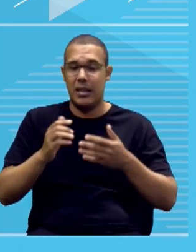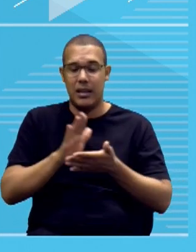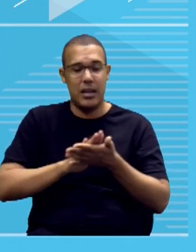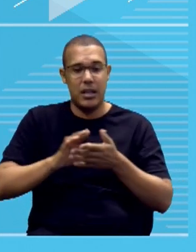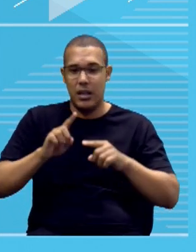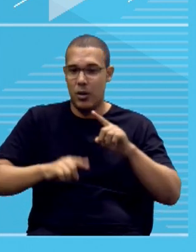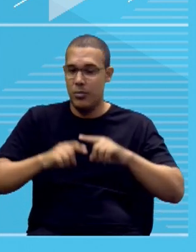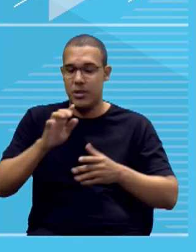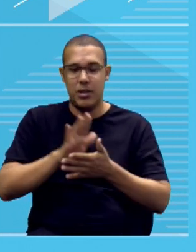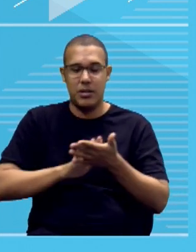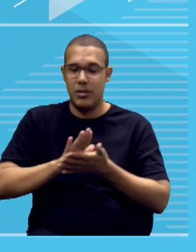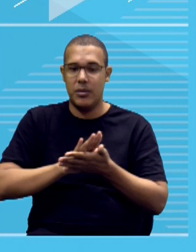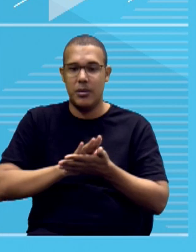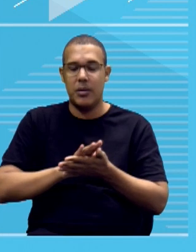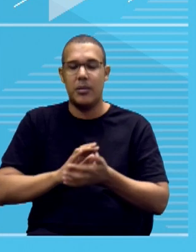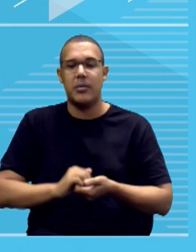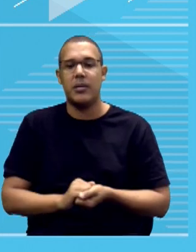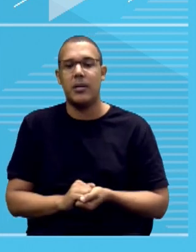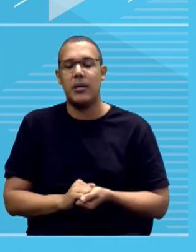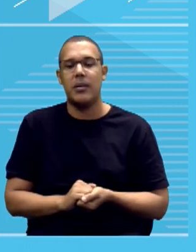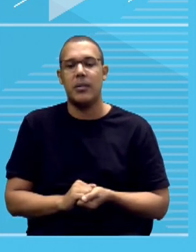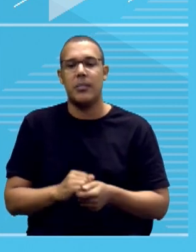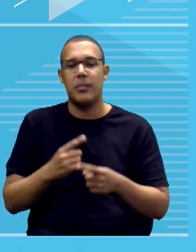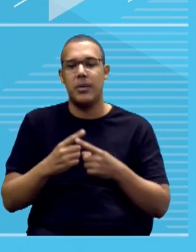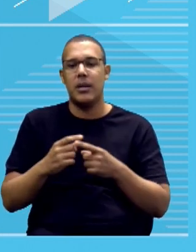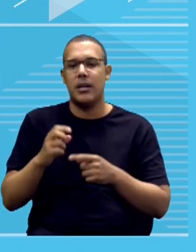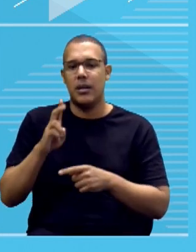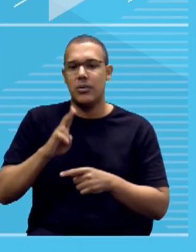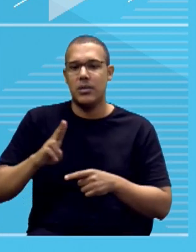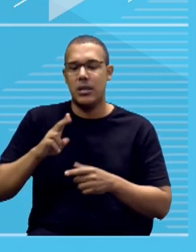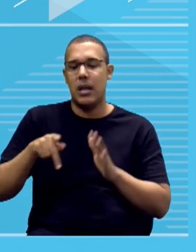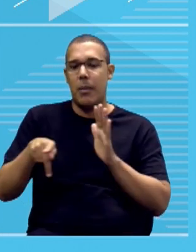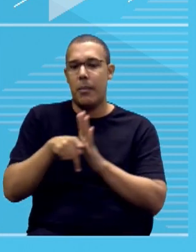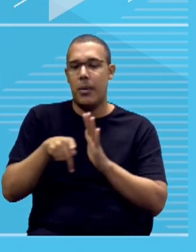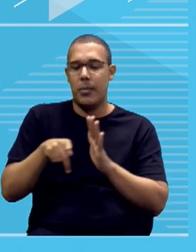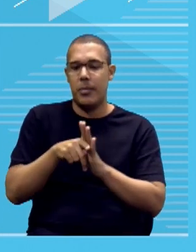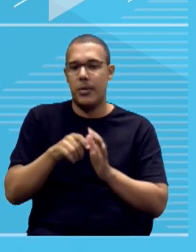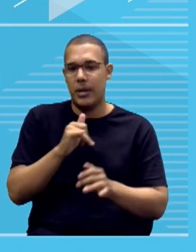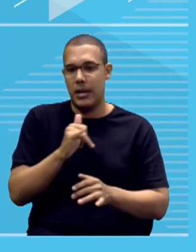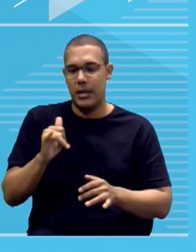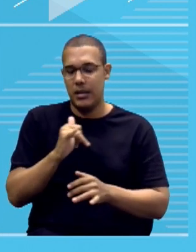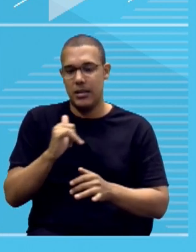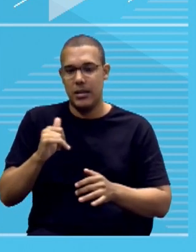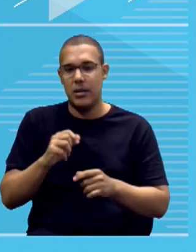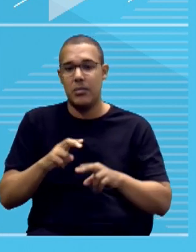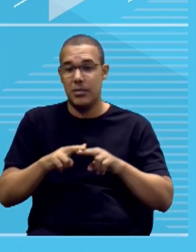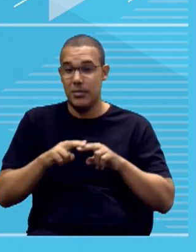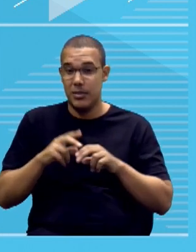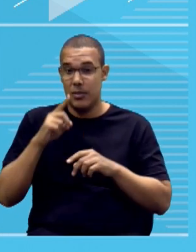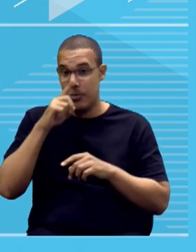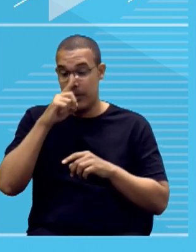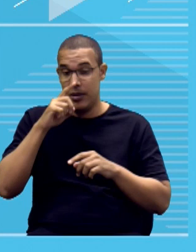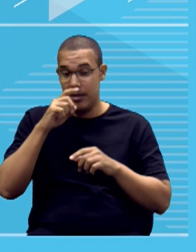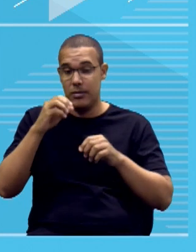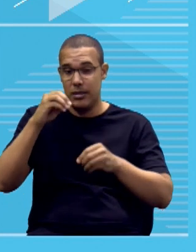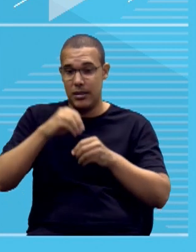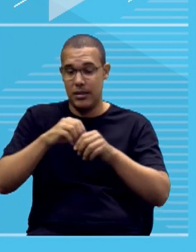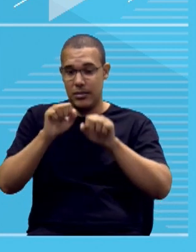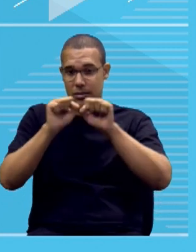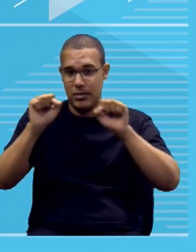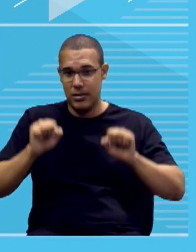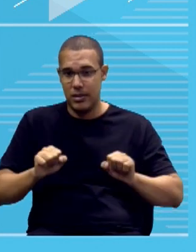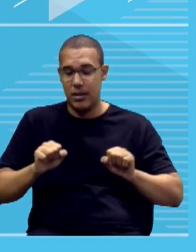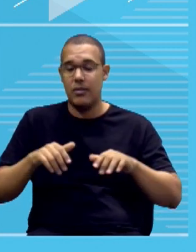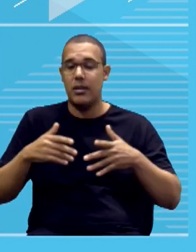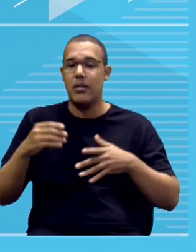estar consumindo a própria energia dele. Então, isso aí que é o perigo dentro do sistema, beleza? Então, você tem